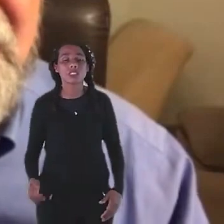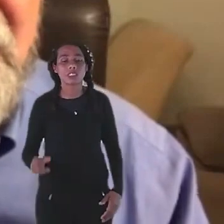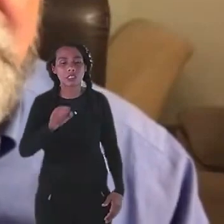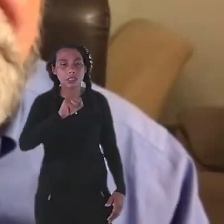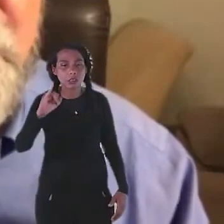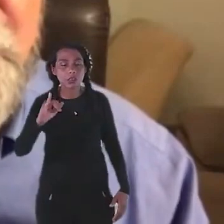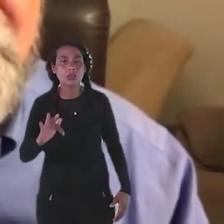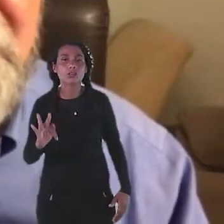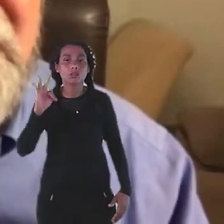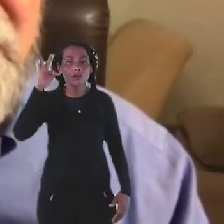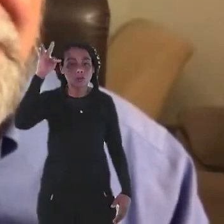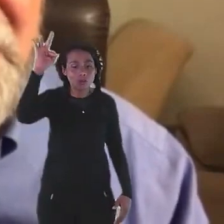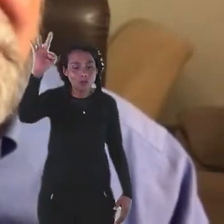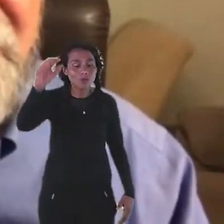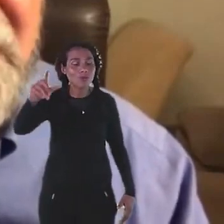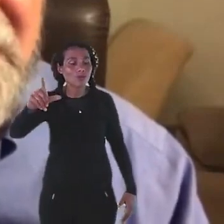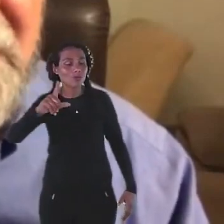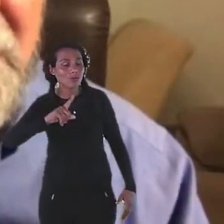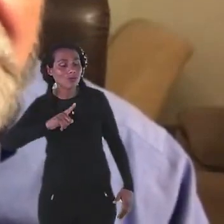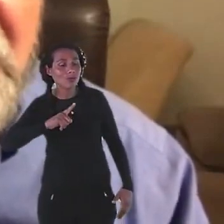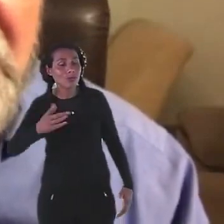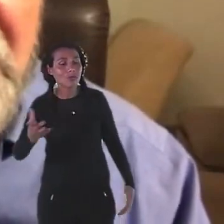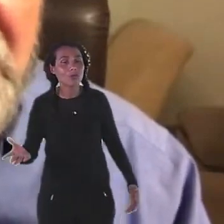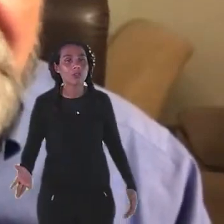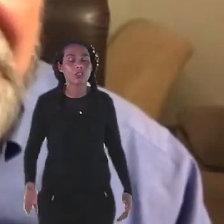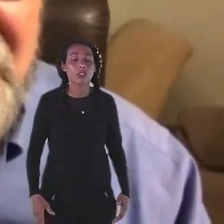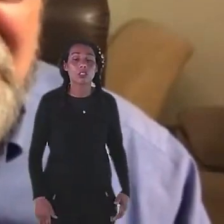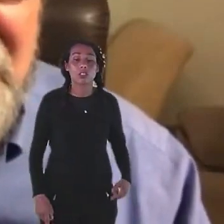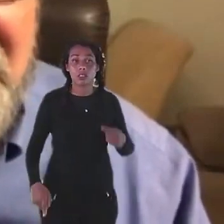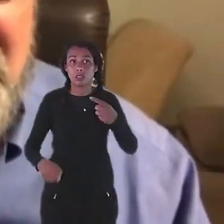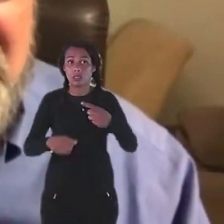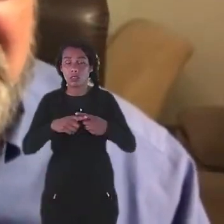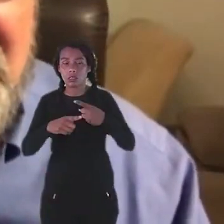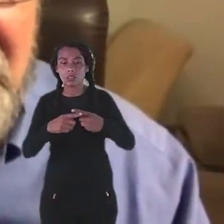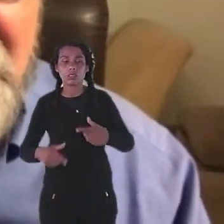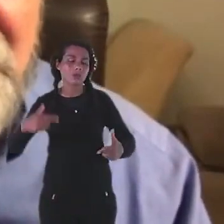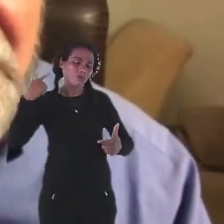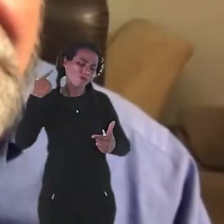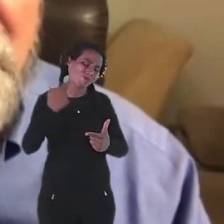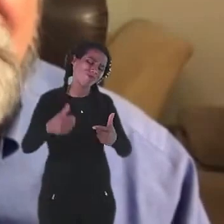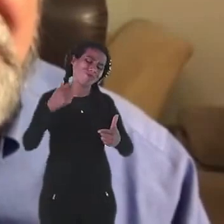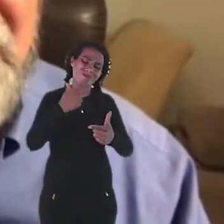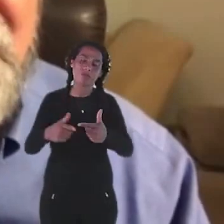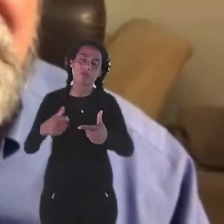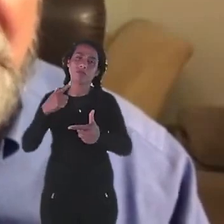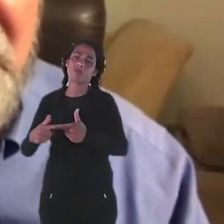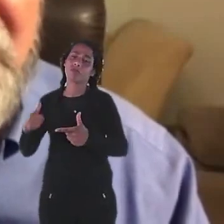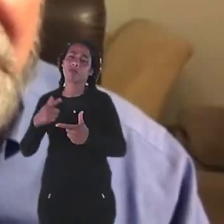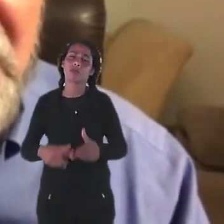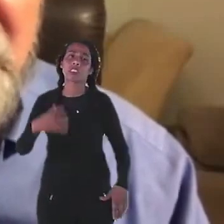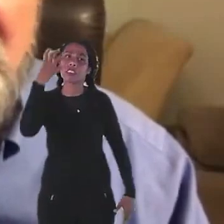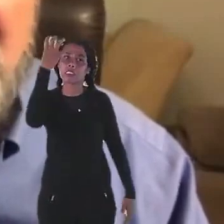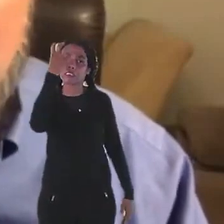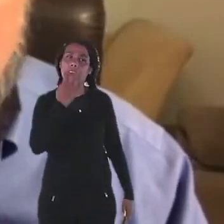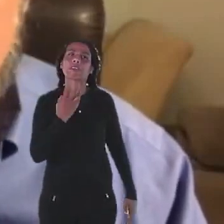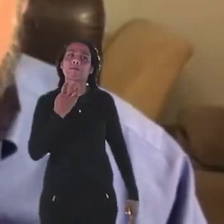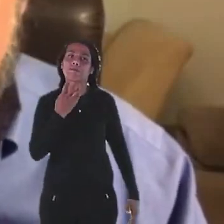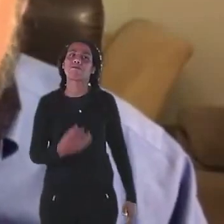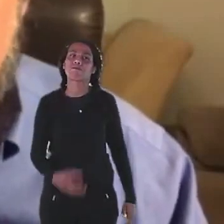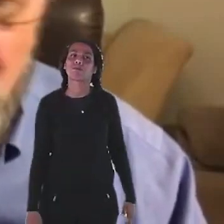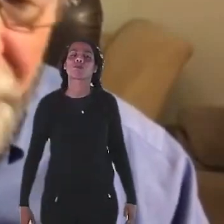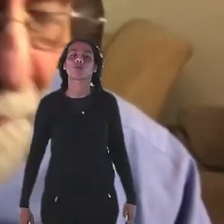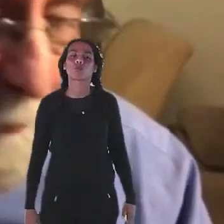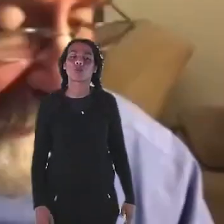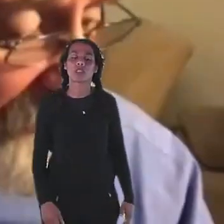espécie. Porque os problemas que nós estamos enfrentando parecem ser extremamente complexos, especificamente